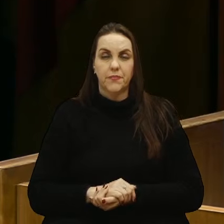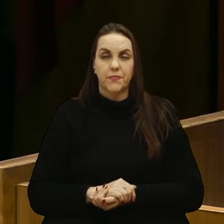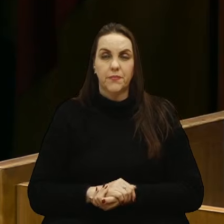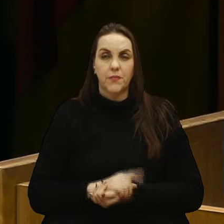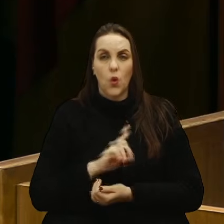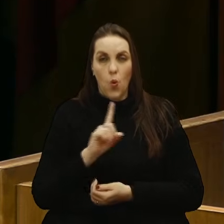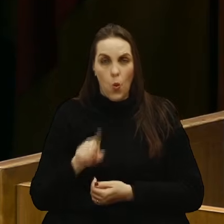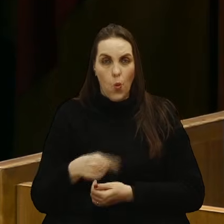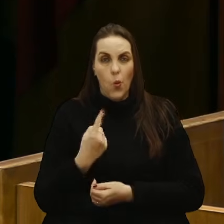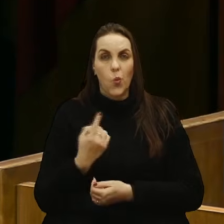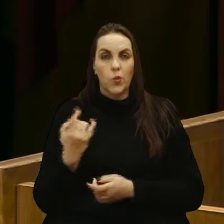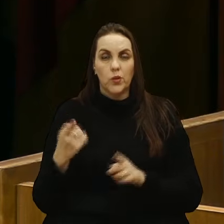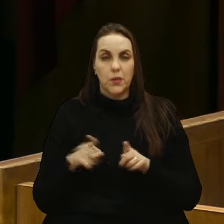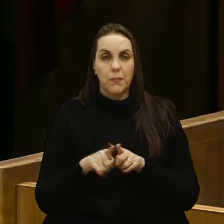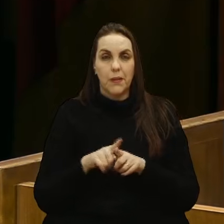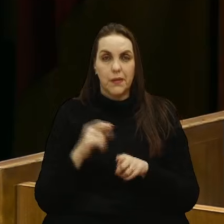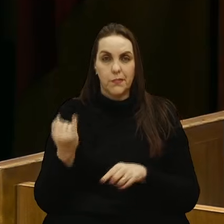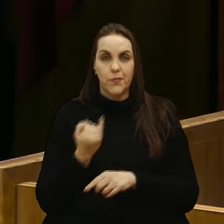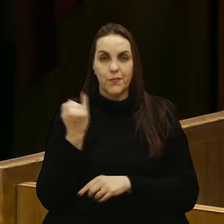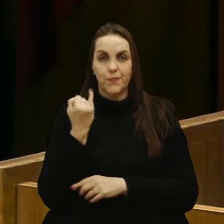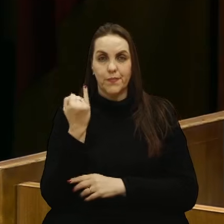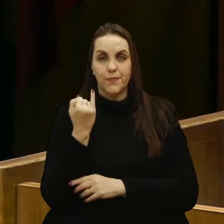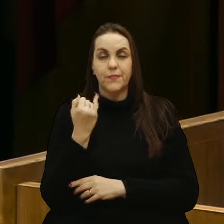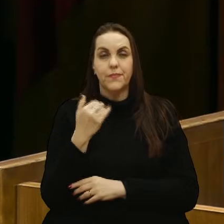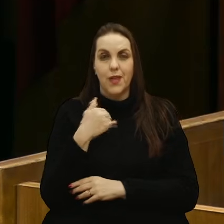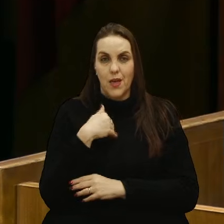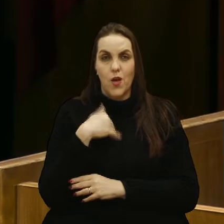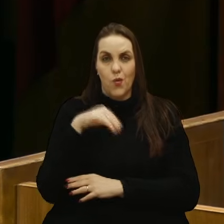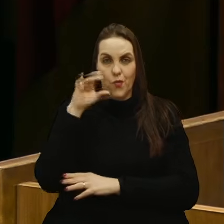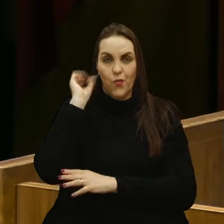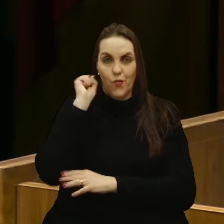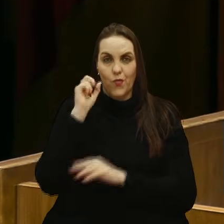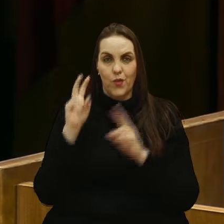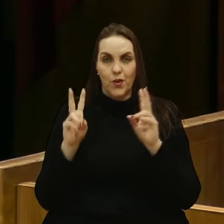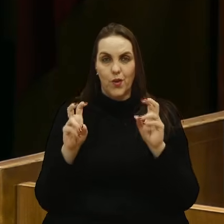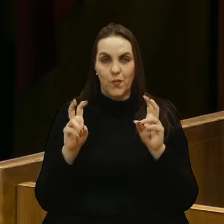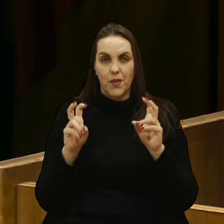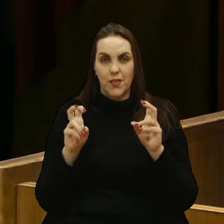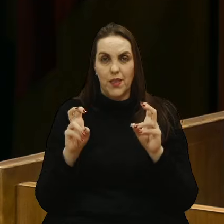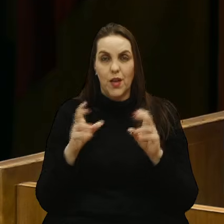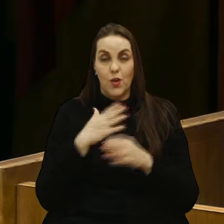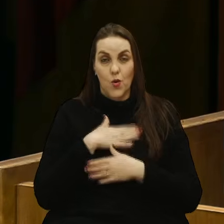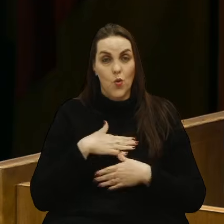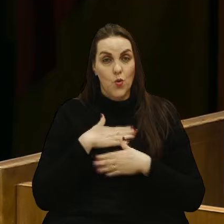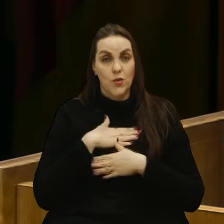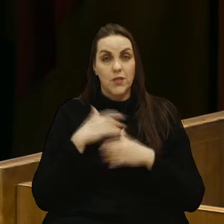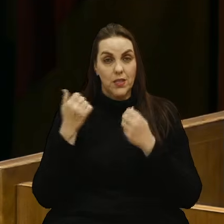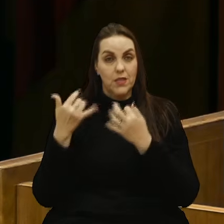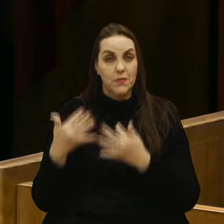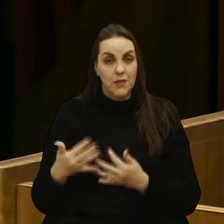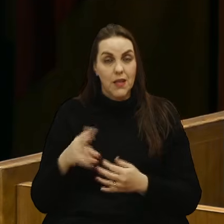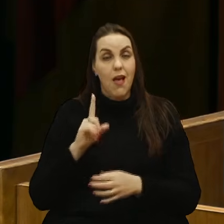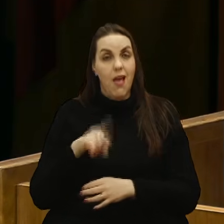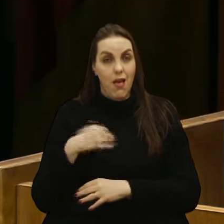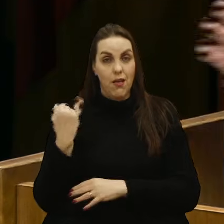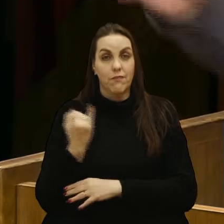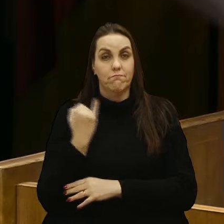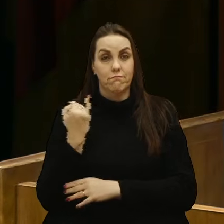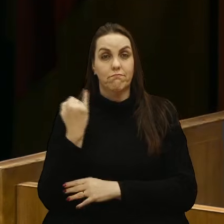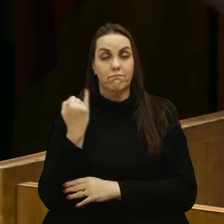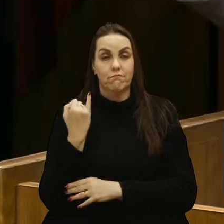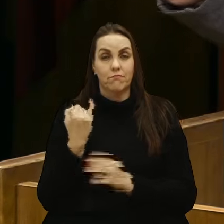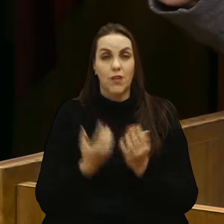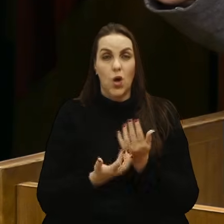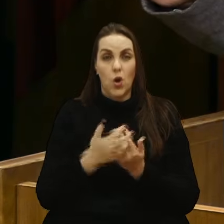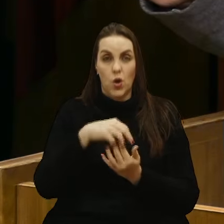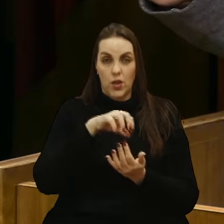não menos importante, eu ouvi um comentário que eu gostaria dessa explicação. Isso é importantíssimo. A Codeca